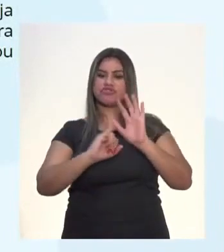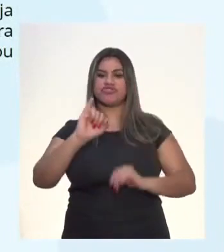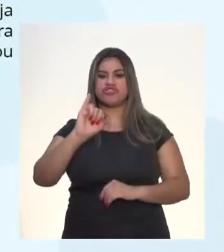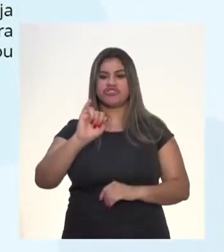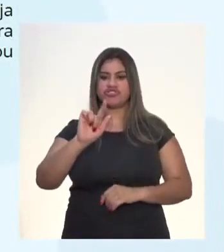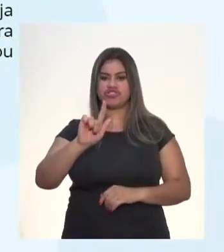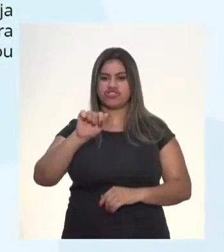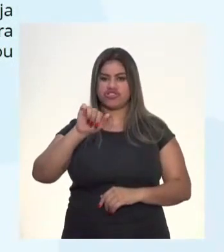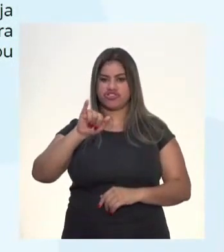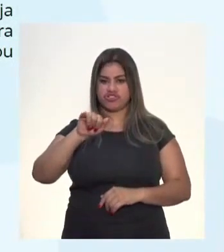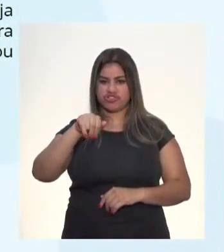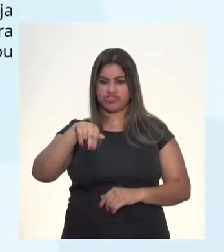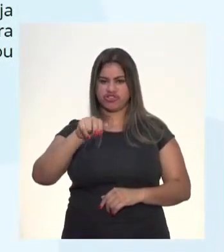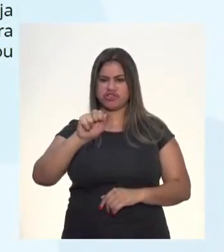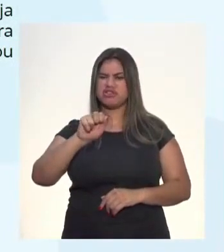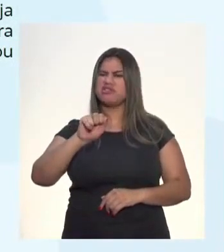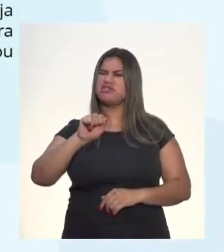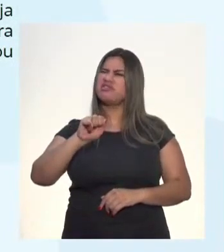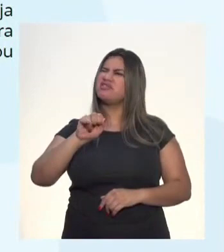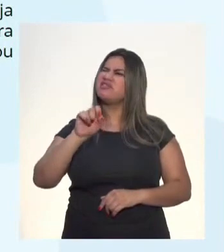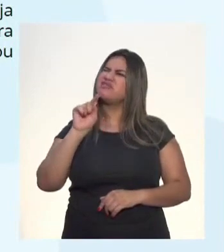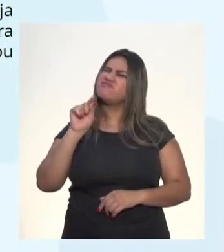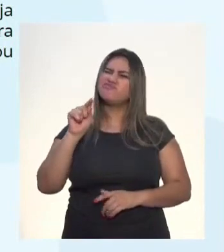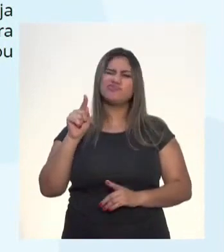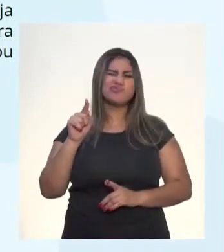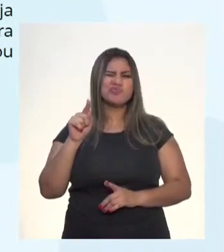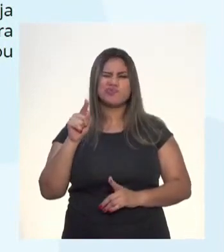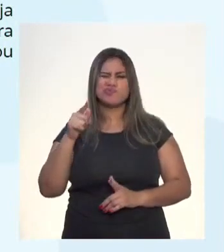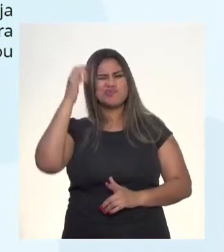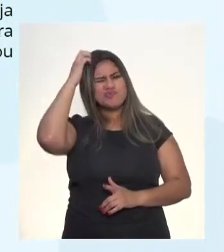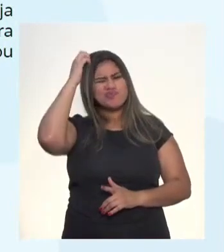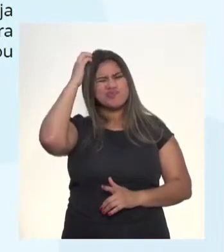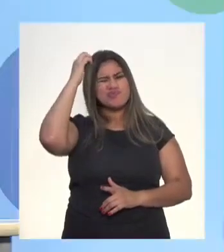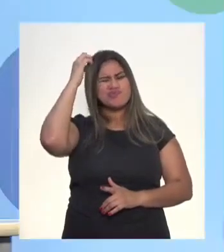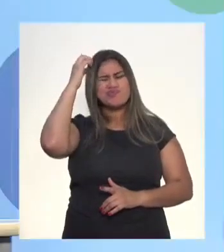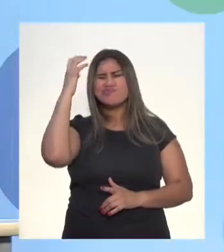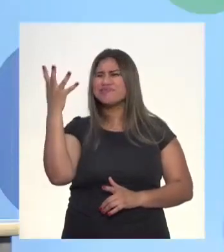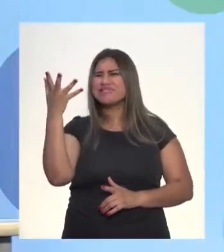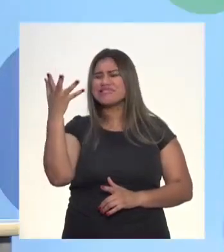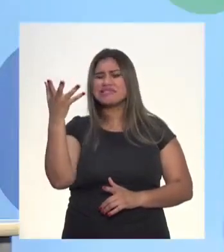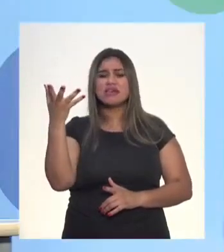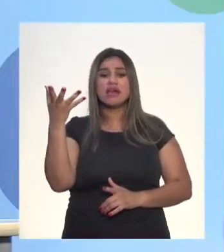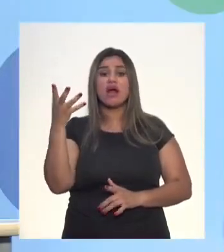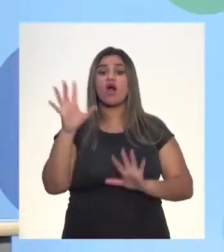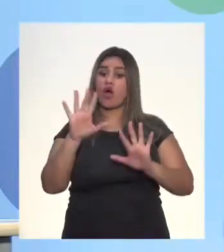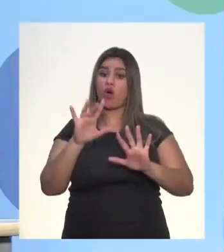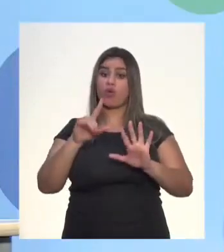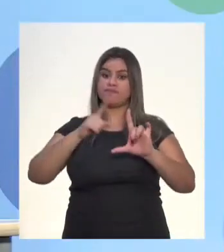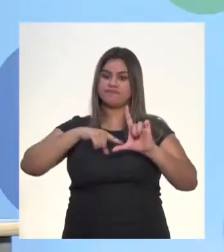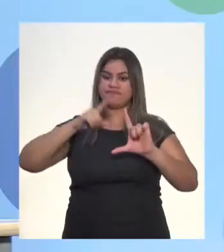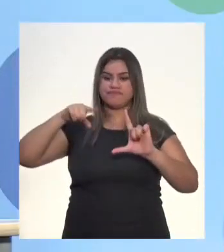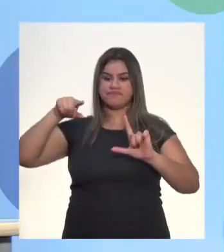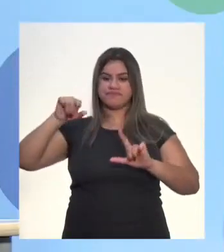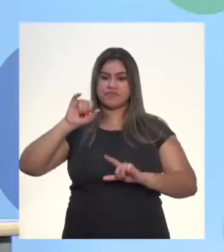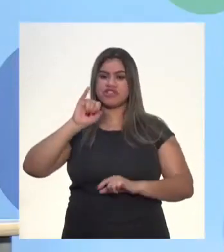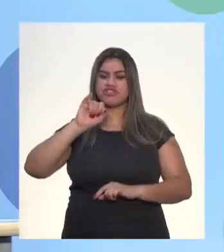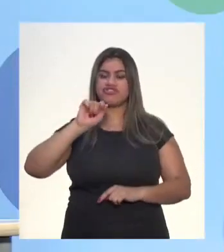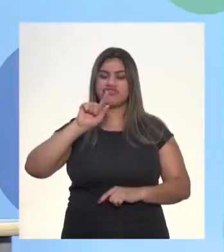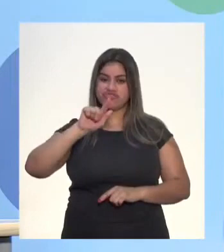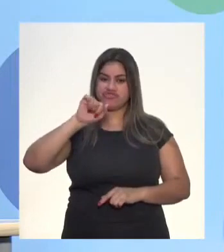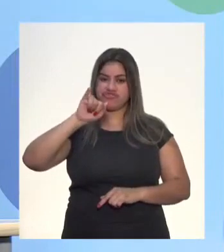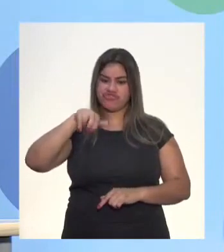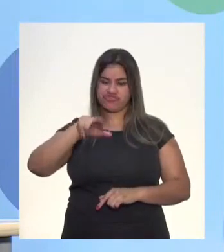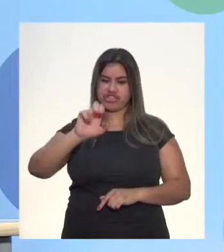na última aula, né, Jennifer? O que é mesmo, Fabi, o índice de Gini? Né? Primeiro, né, esse índice ele verifica,